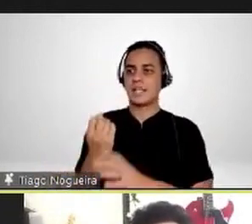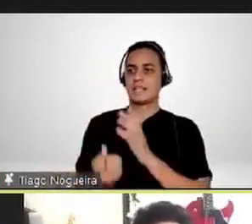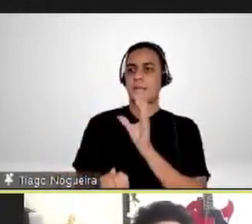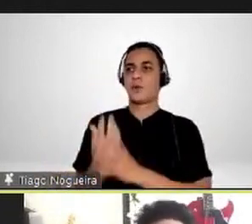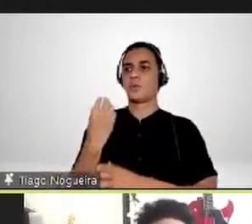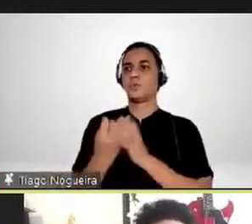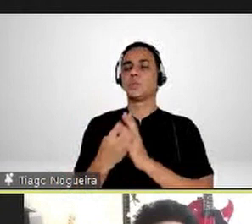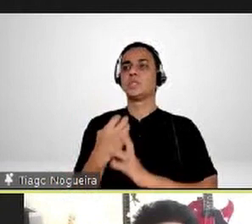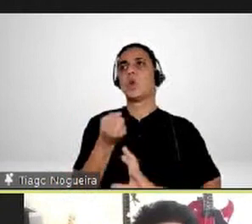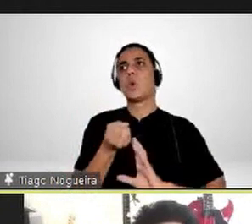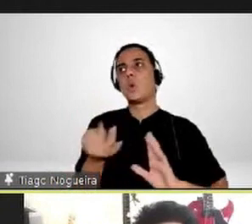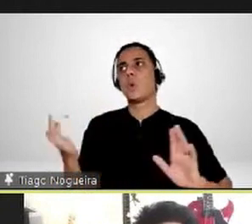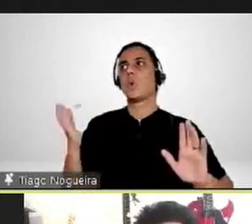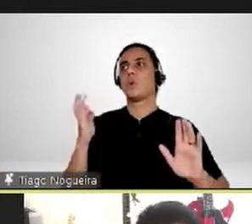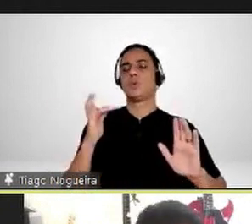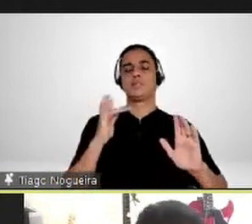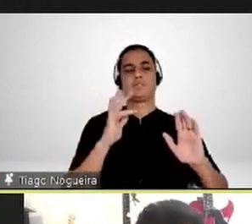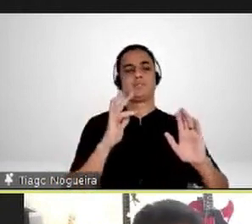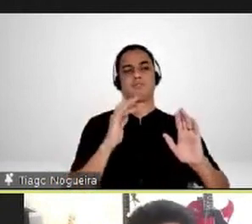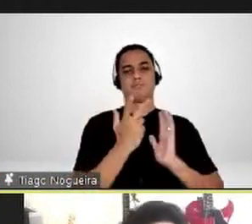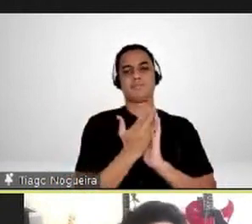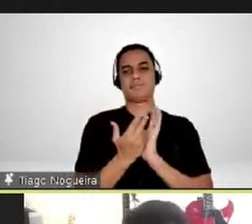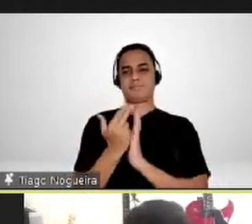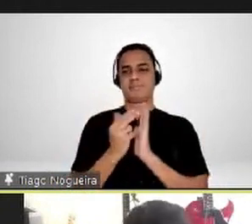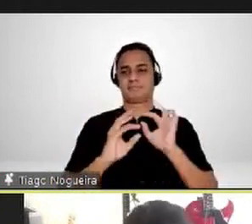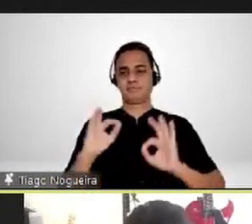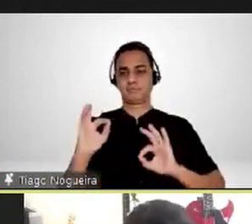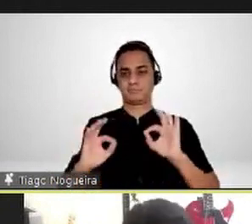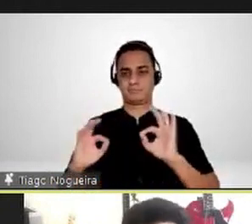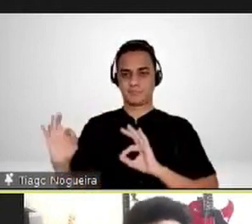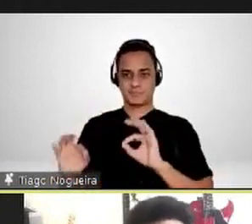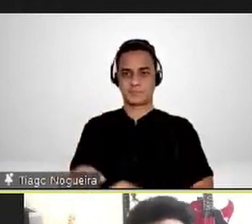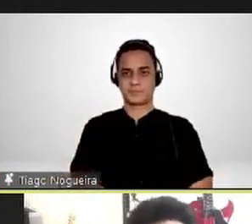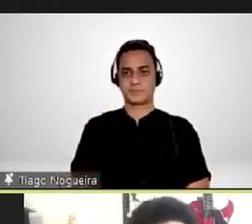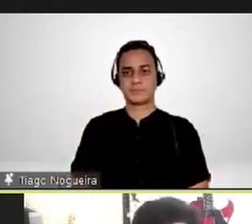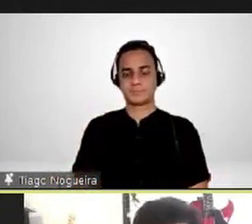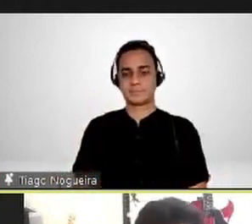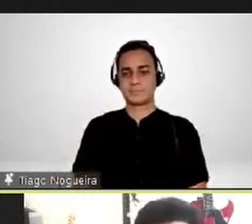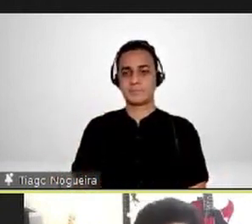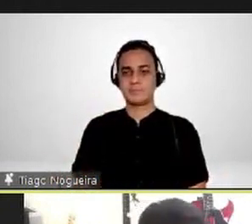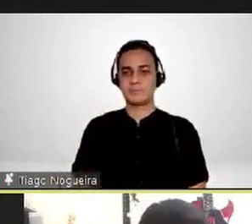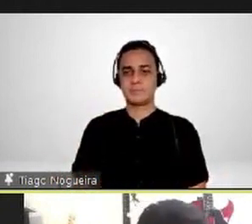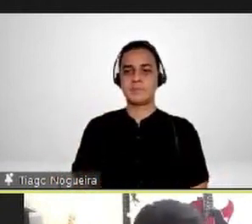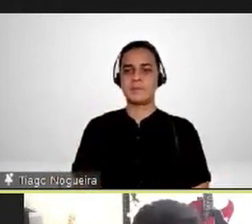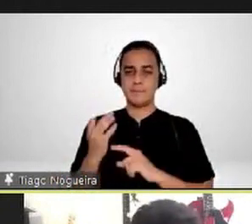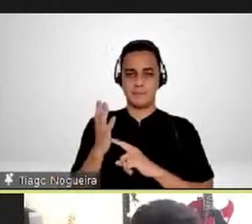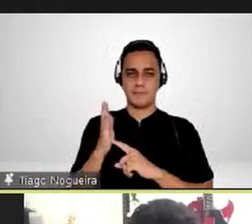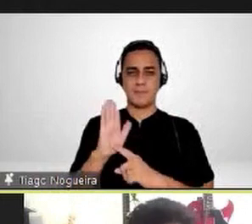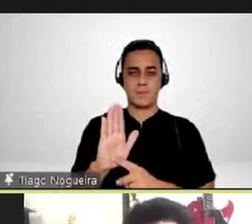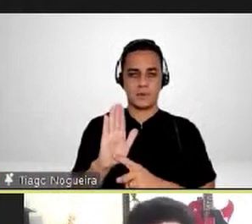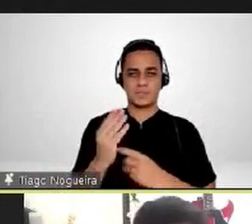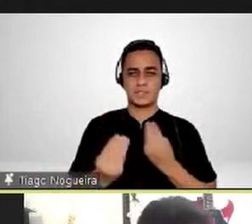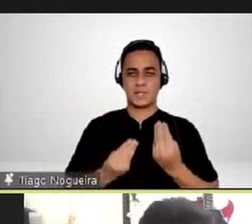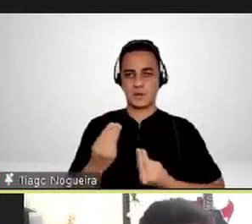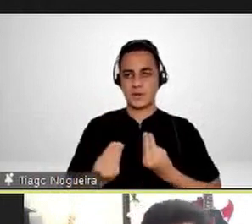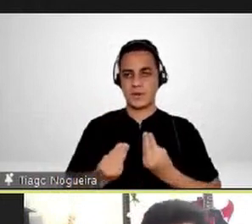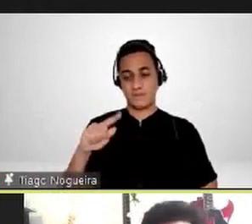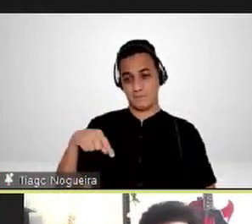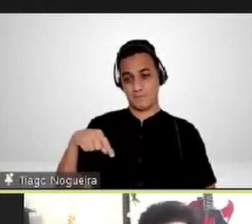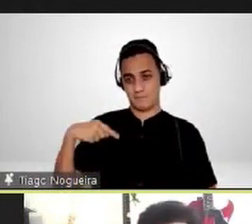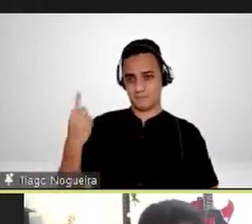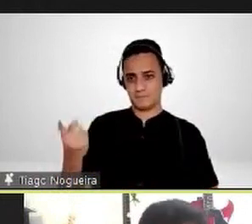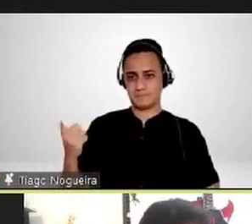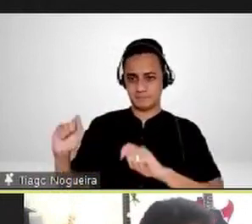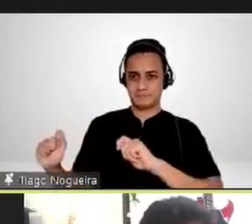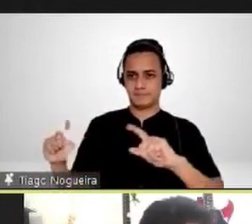certas imagens, de certos grafismos, certo? Para ilustrar isso melhor, no próximo slide,